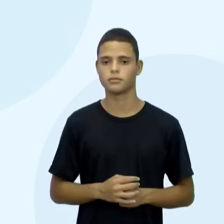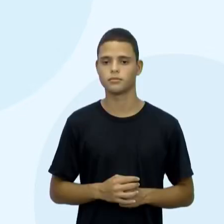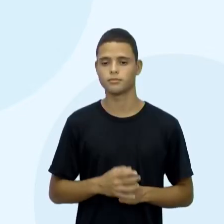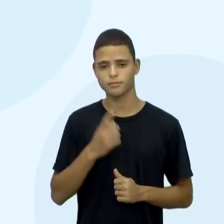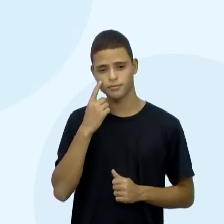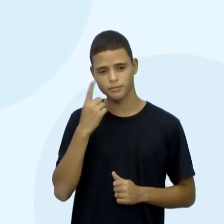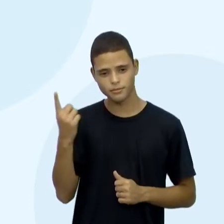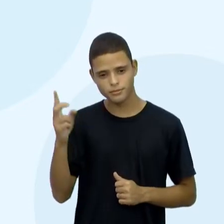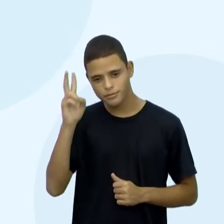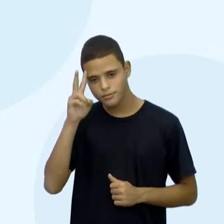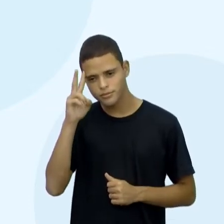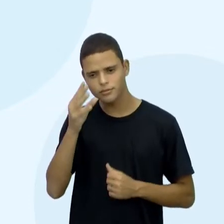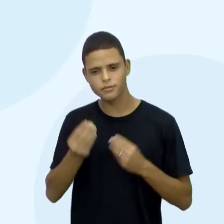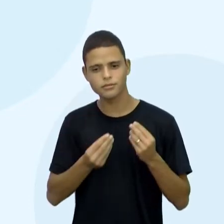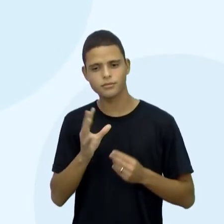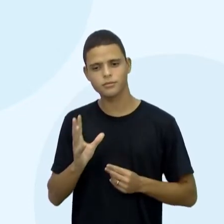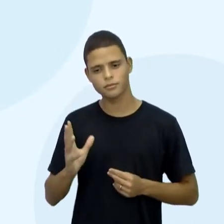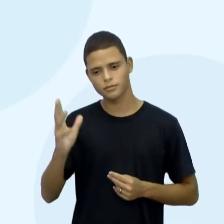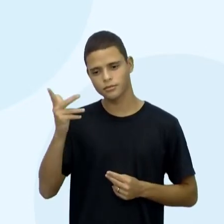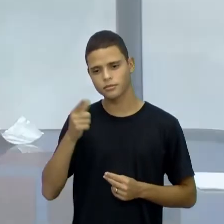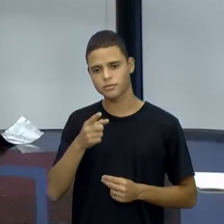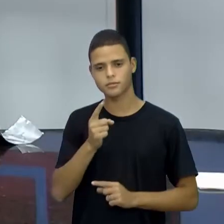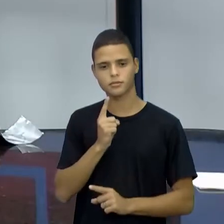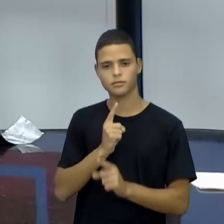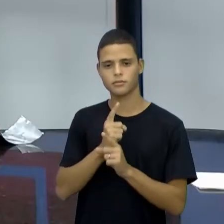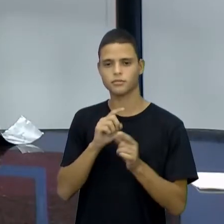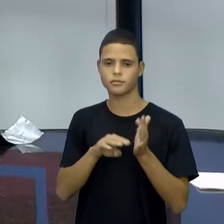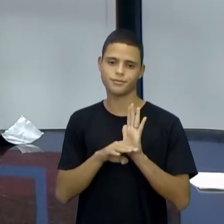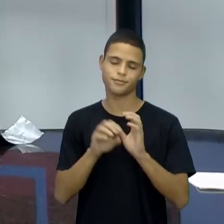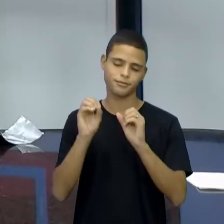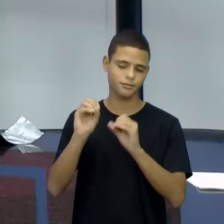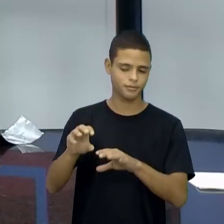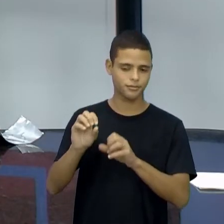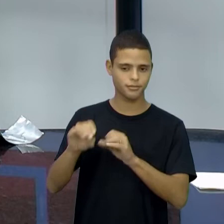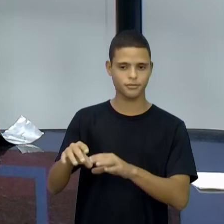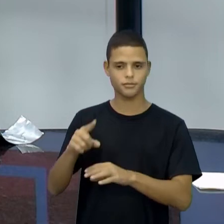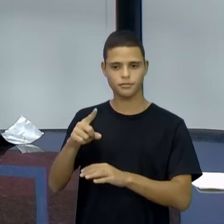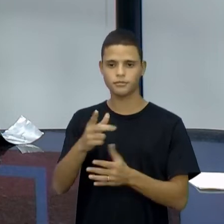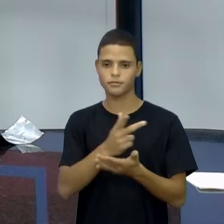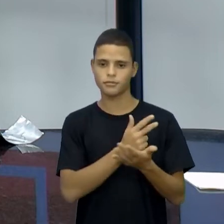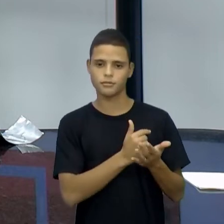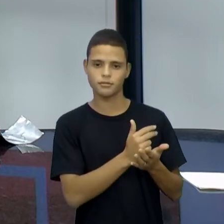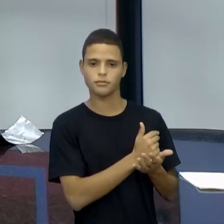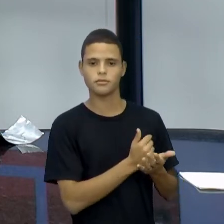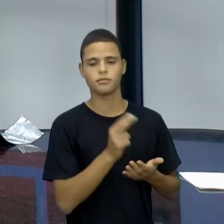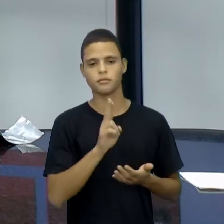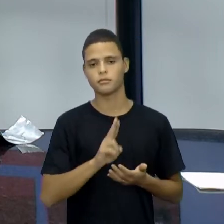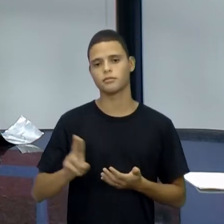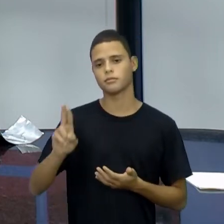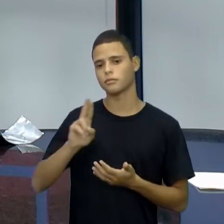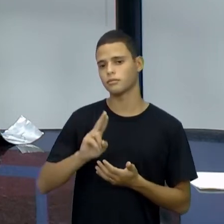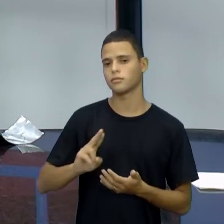Vocês se lembram como que a gente fez essa? Vocês vão encontrar um vídeo onde eu ensino a fazer essa animação. Usei só